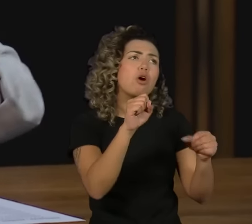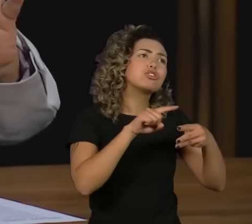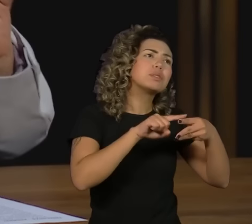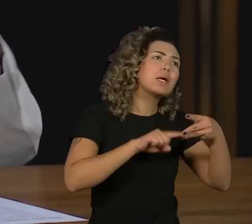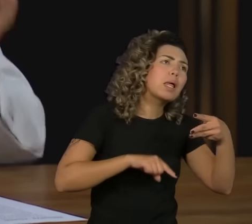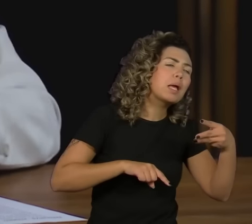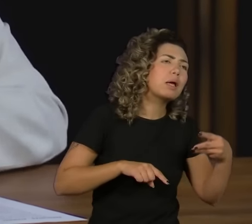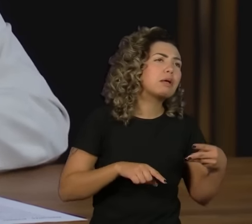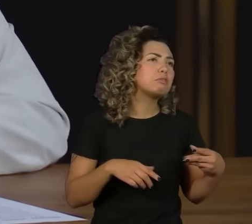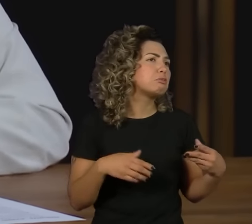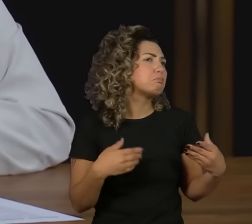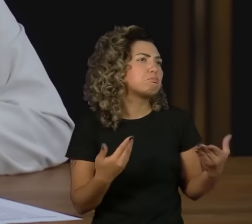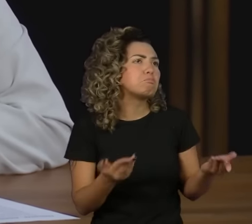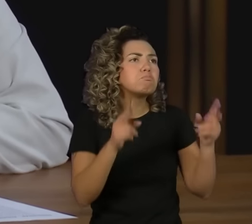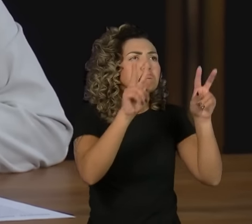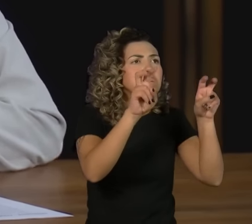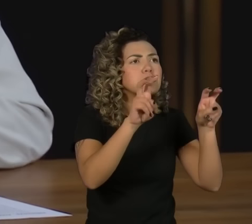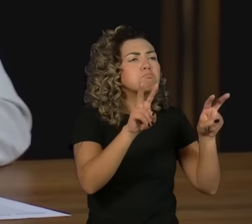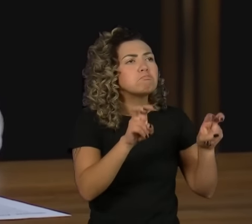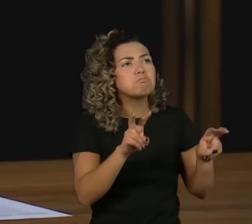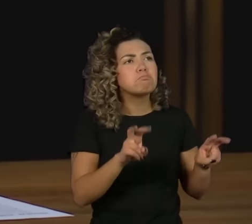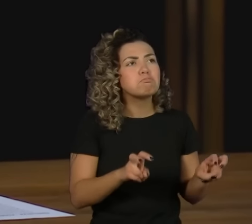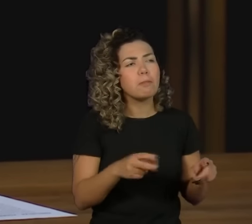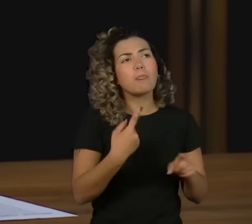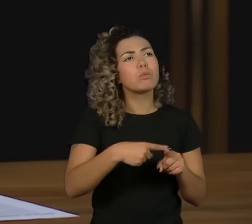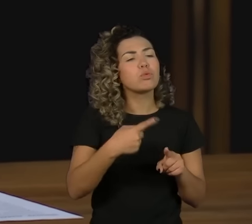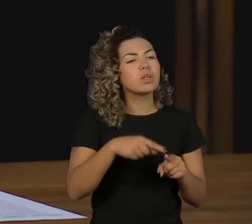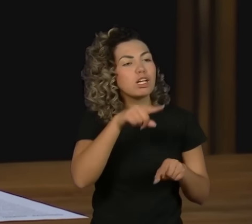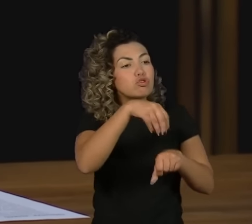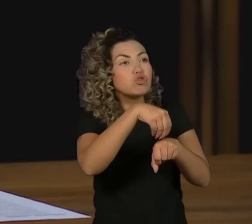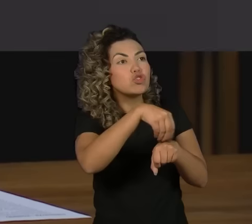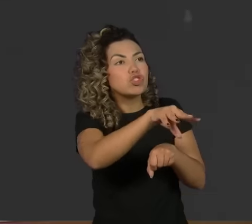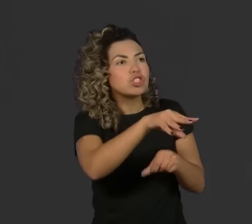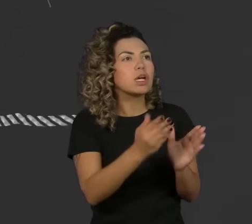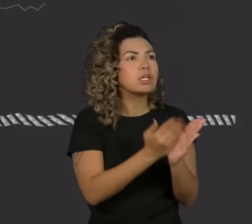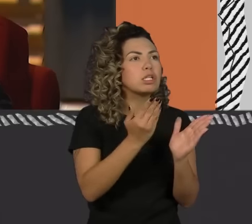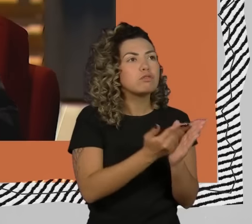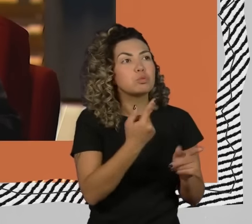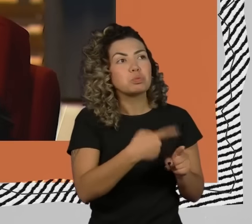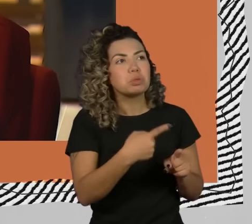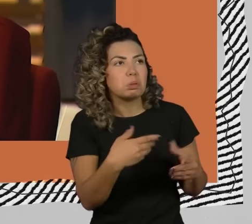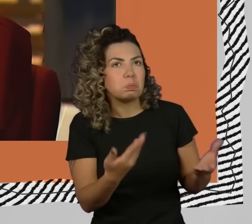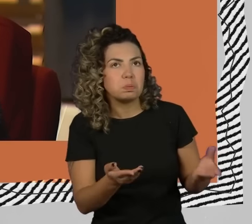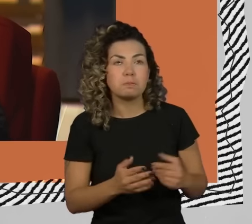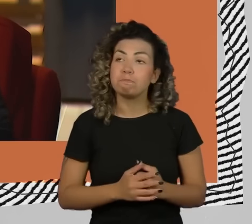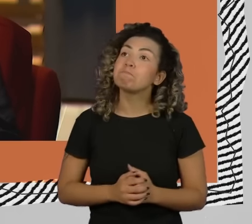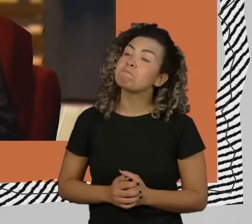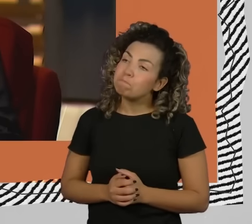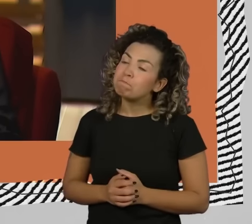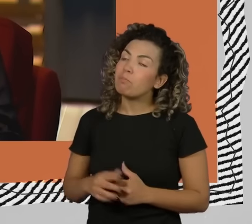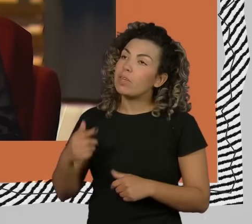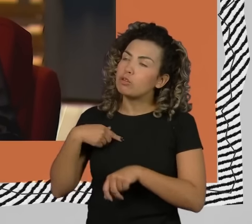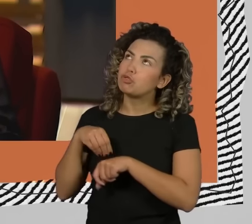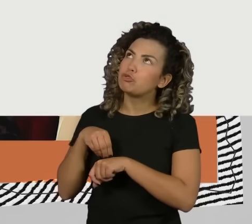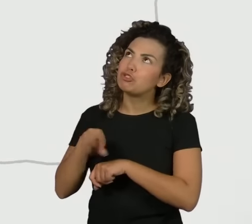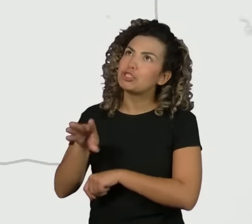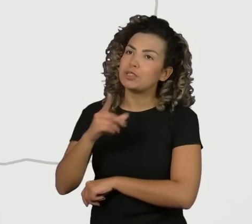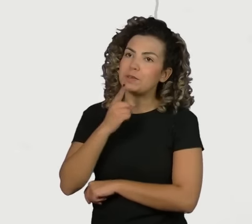o nome e uma... Por que você está indicando ele? Bom, eu vou indicar